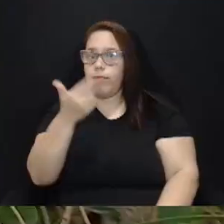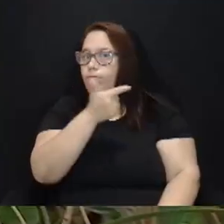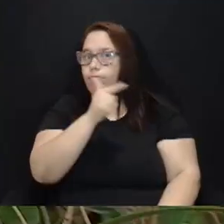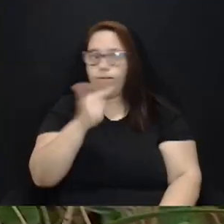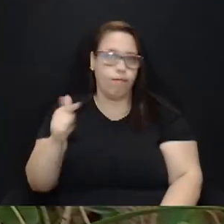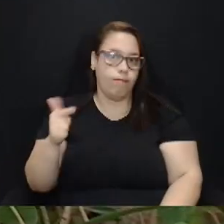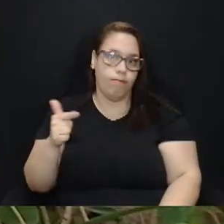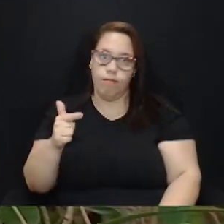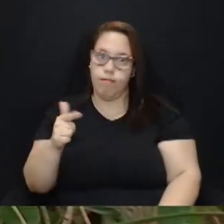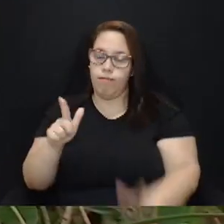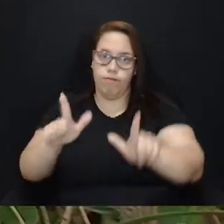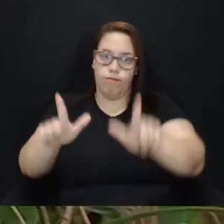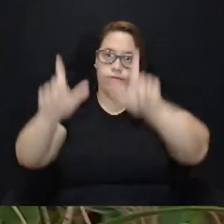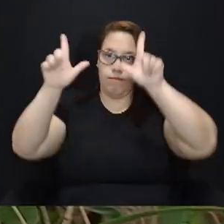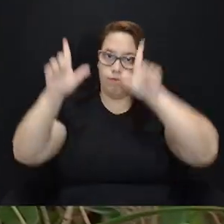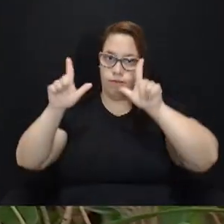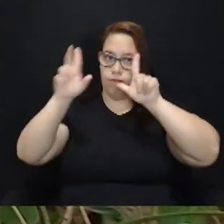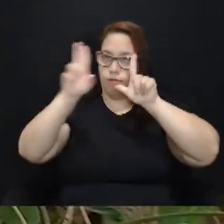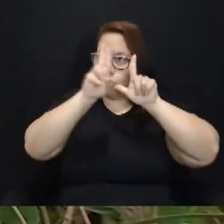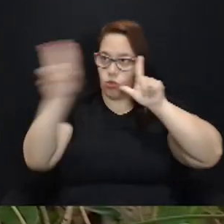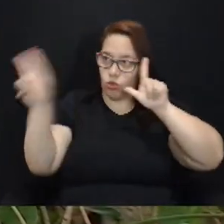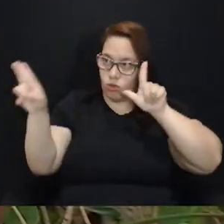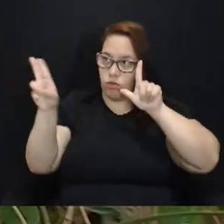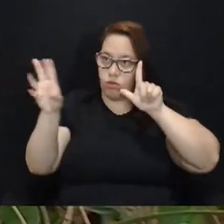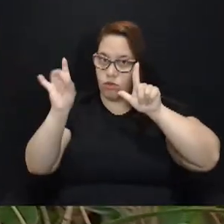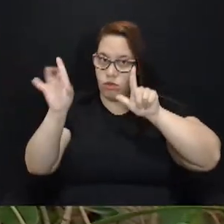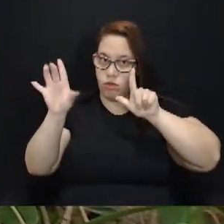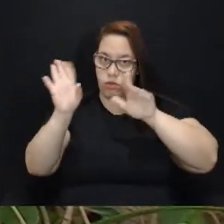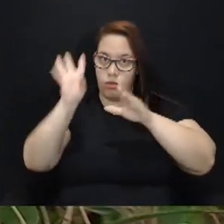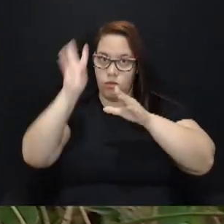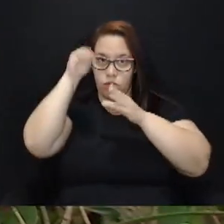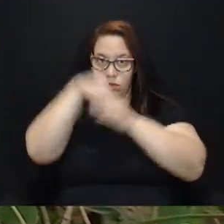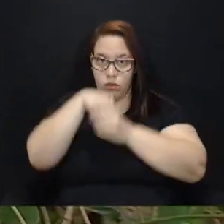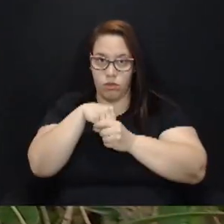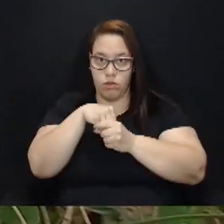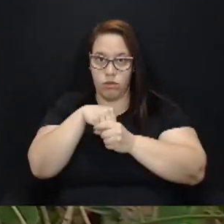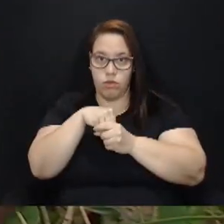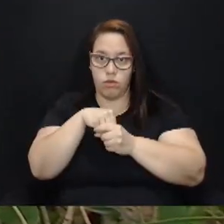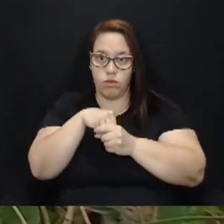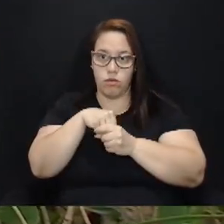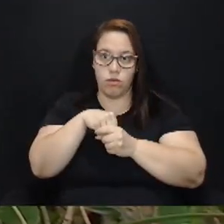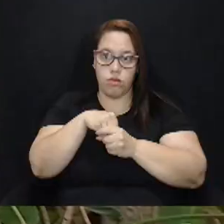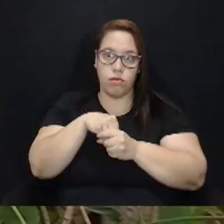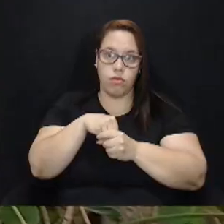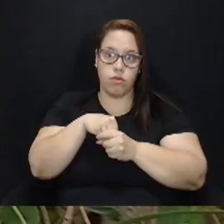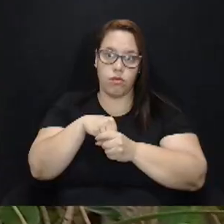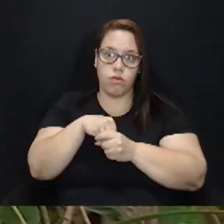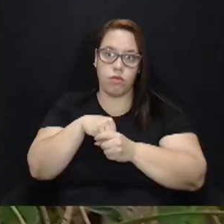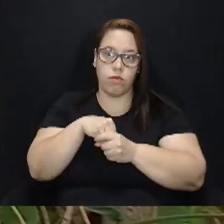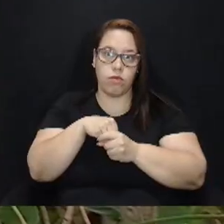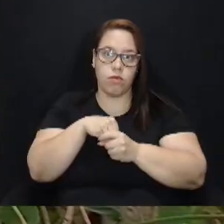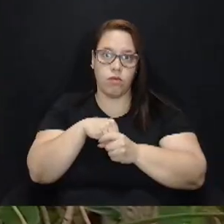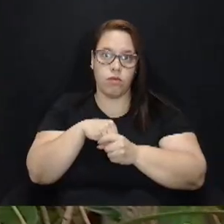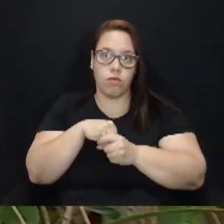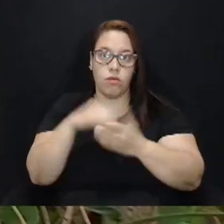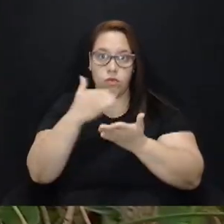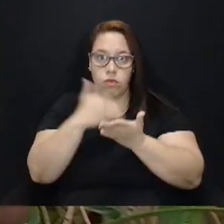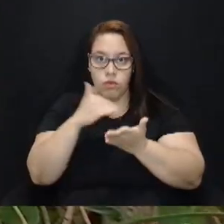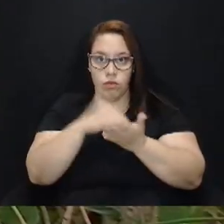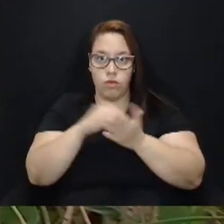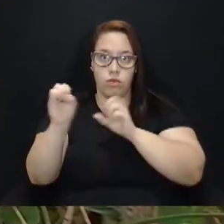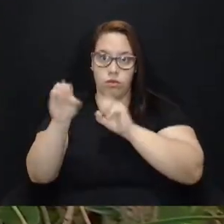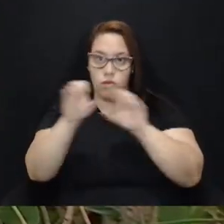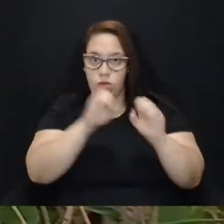de identificação com o nome. Só tem uma lá dentro, porque foi quando a Secretaria da Educação inaugurou